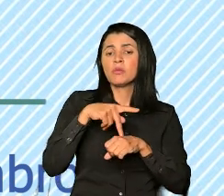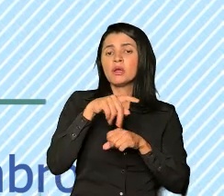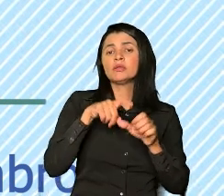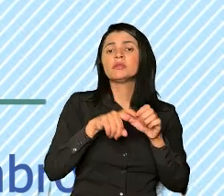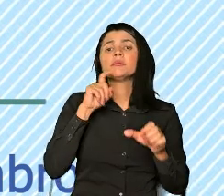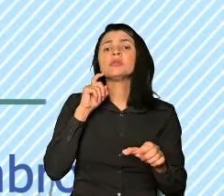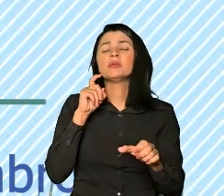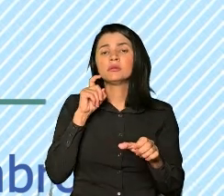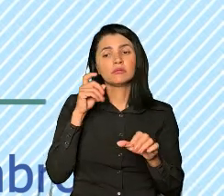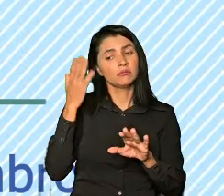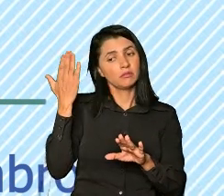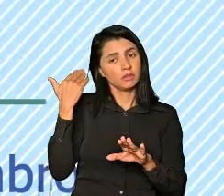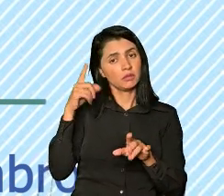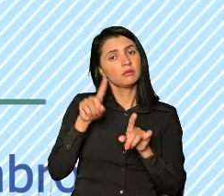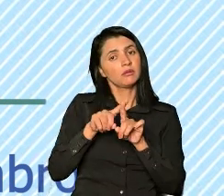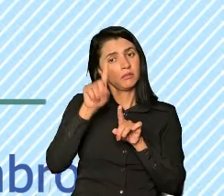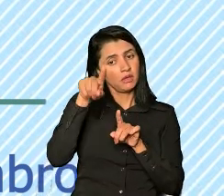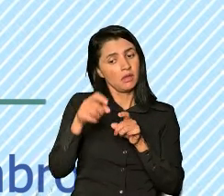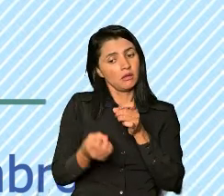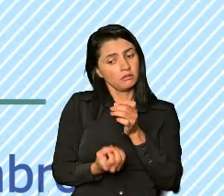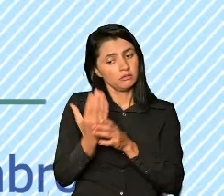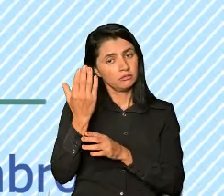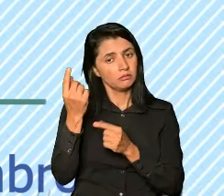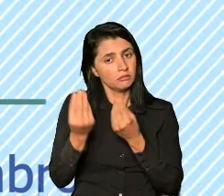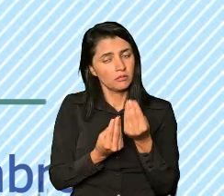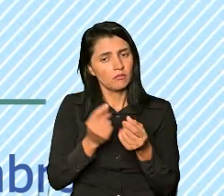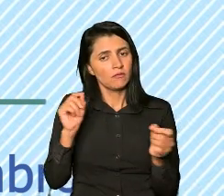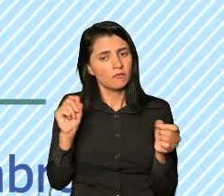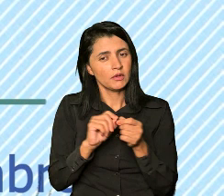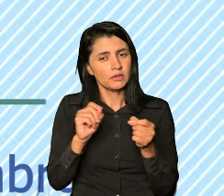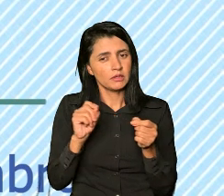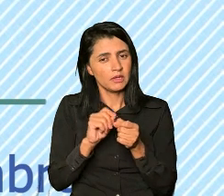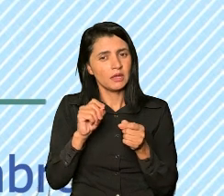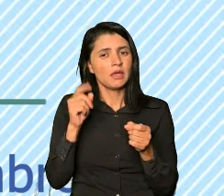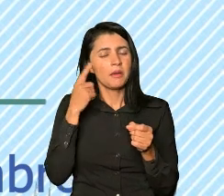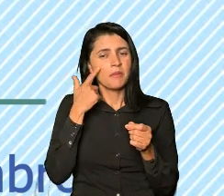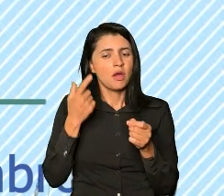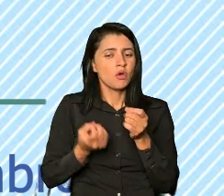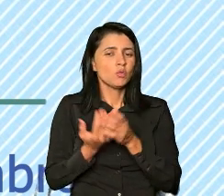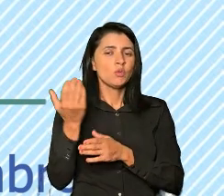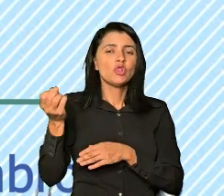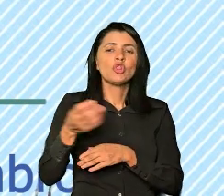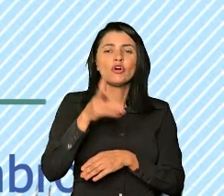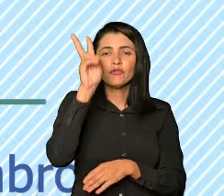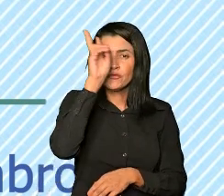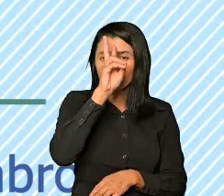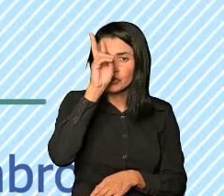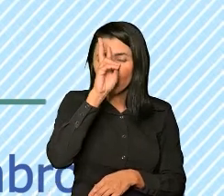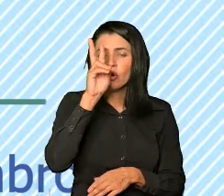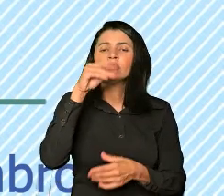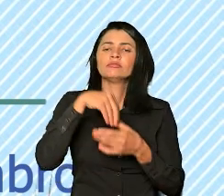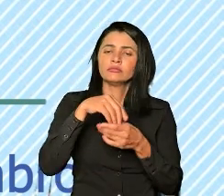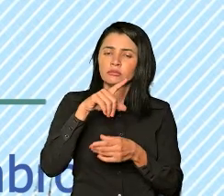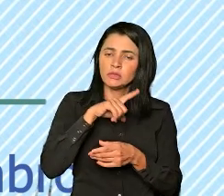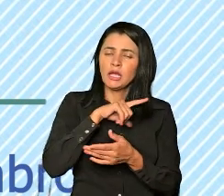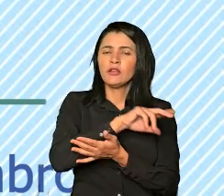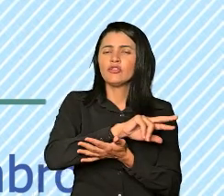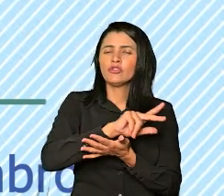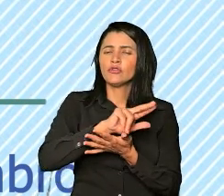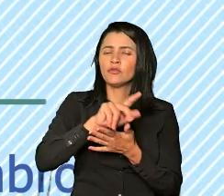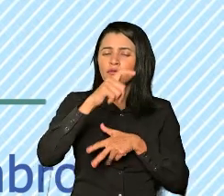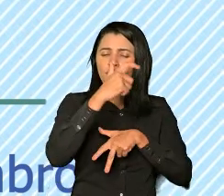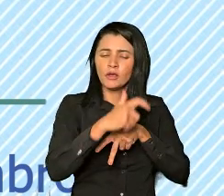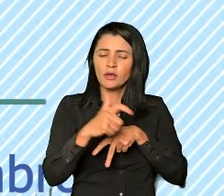O passado também é uma construção. O que fazer para a construção de uma nova história que contemple os diversos